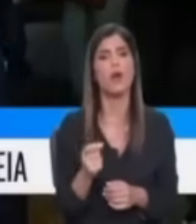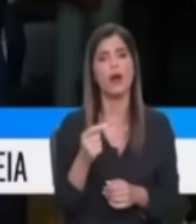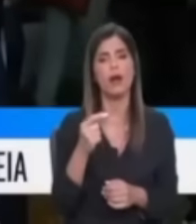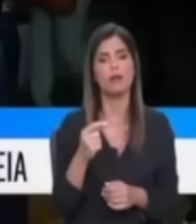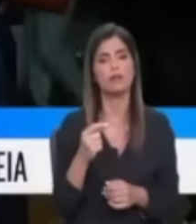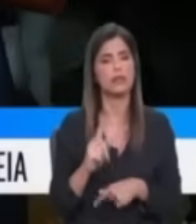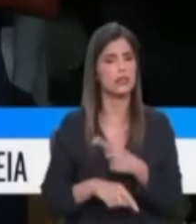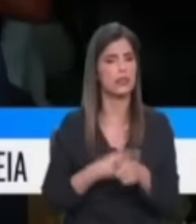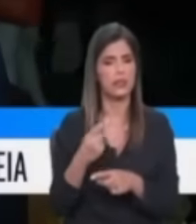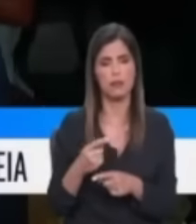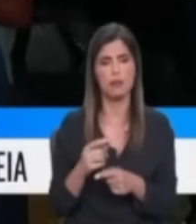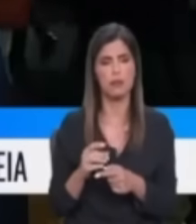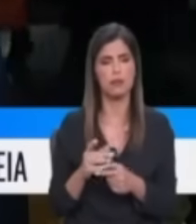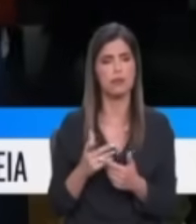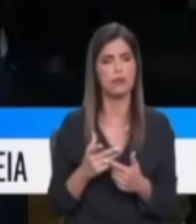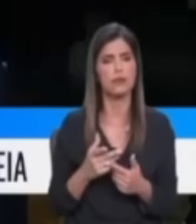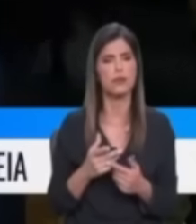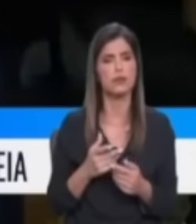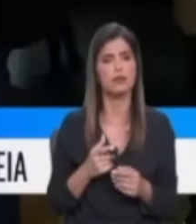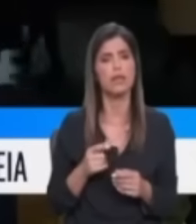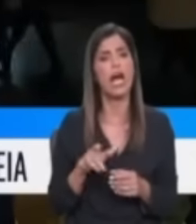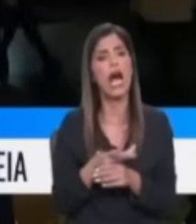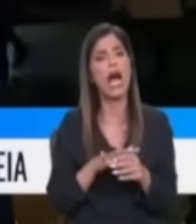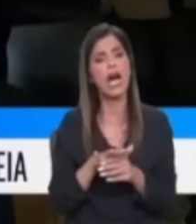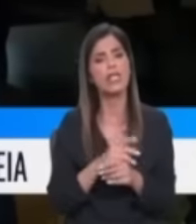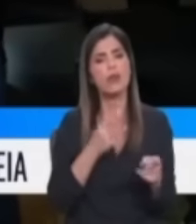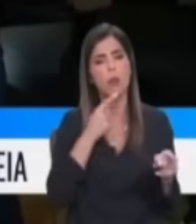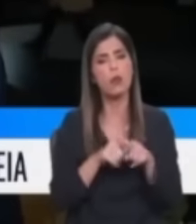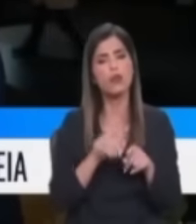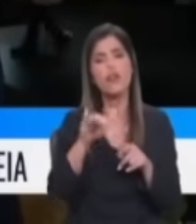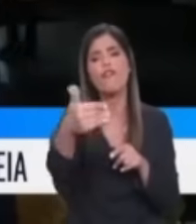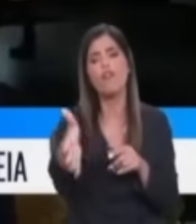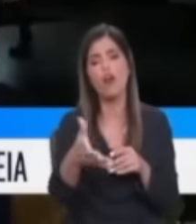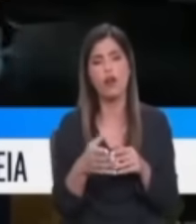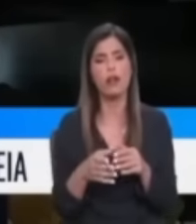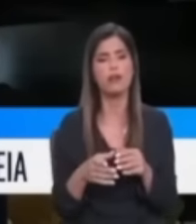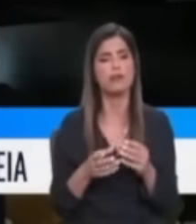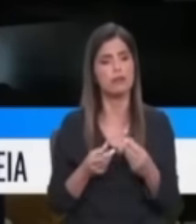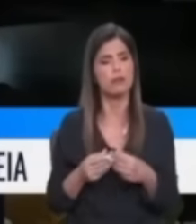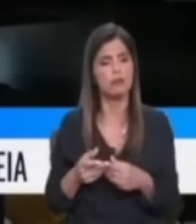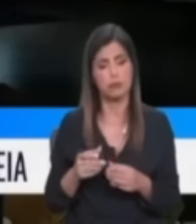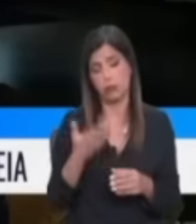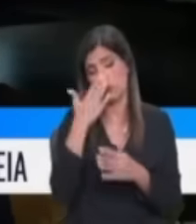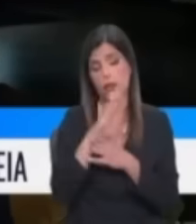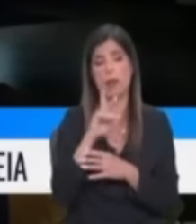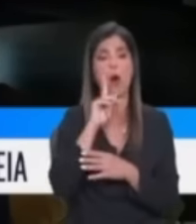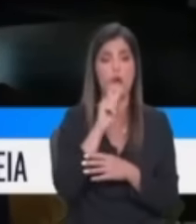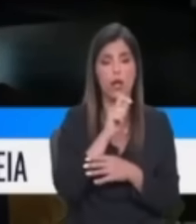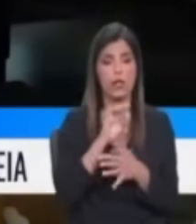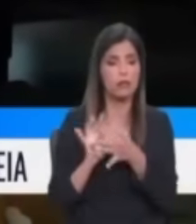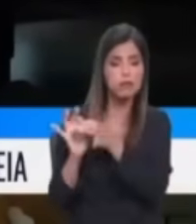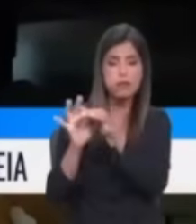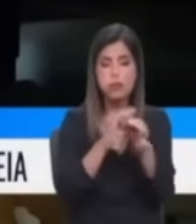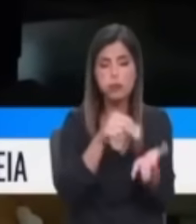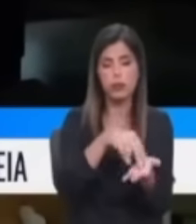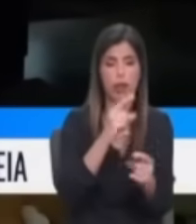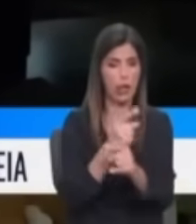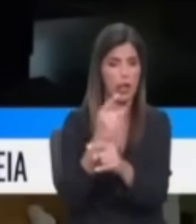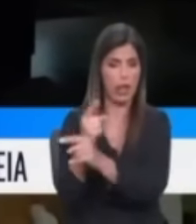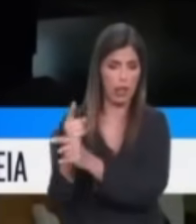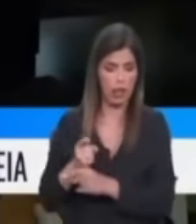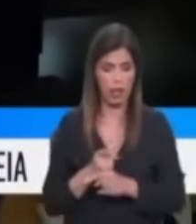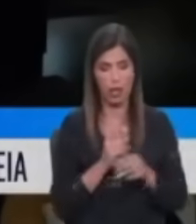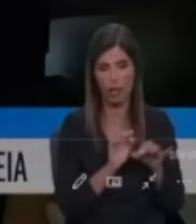atuado domínios de política externa, como por exemplo a Ucrânia, com unidade. Também no